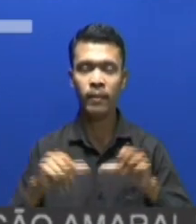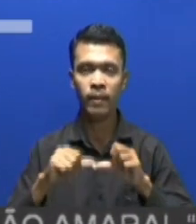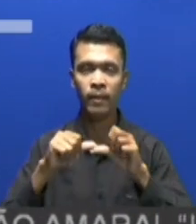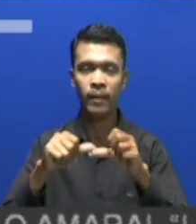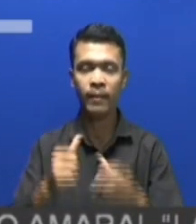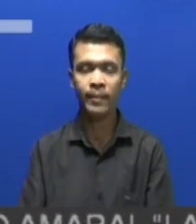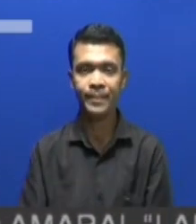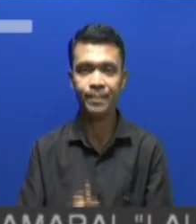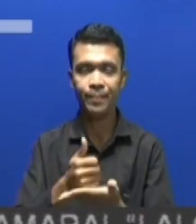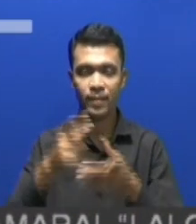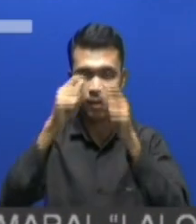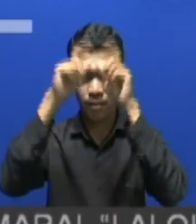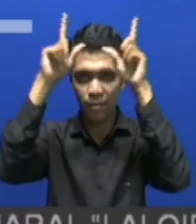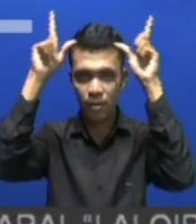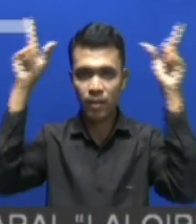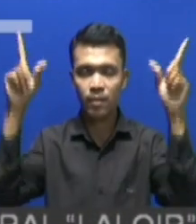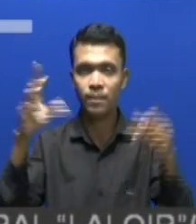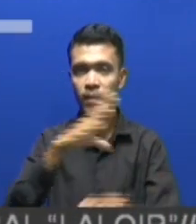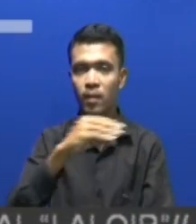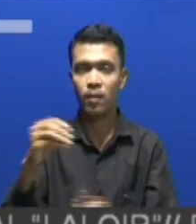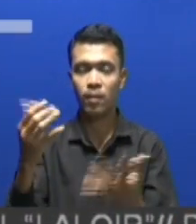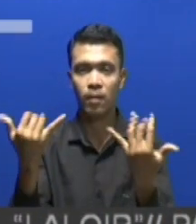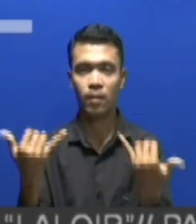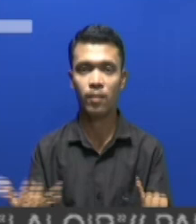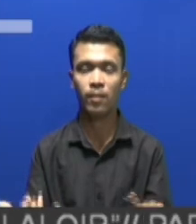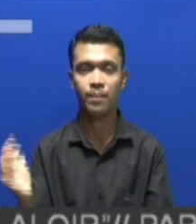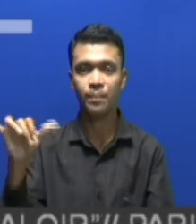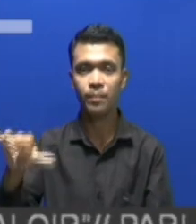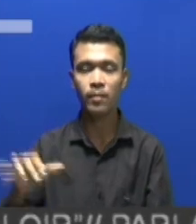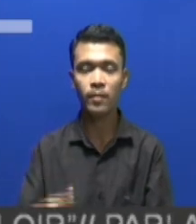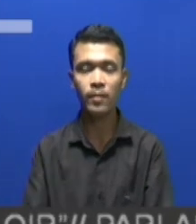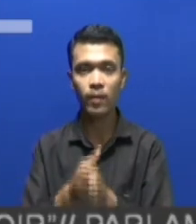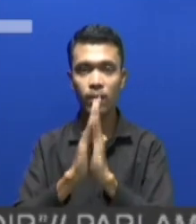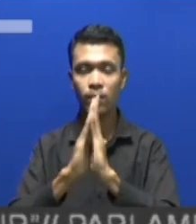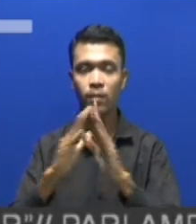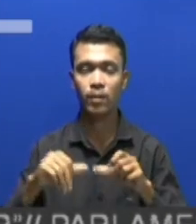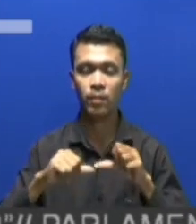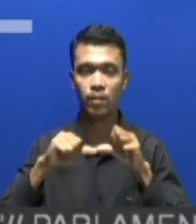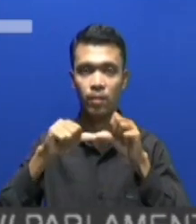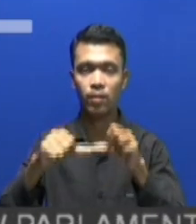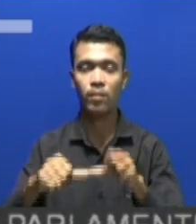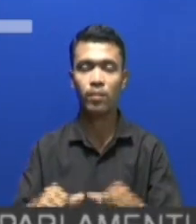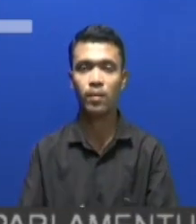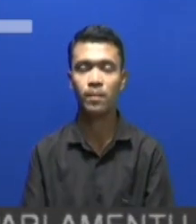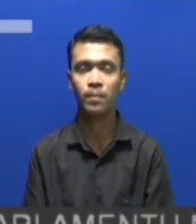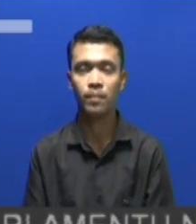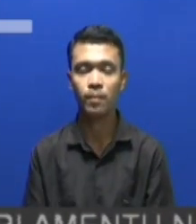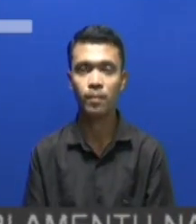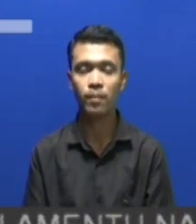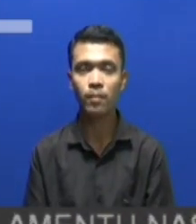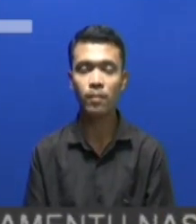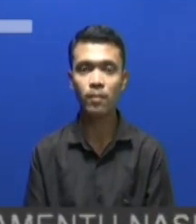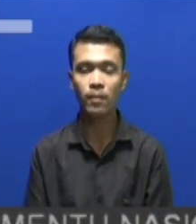apoio Timor-Leste, e agora Sira sugere filha para tu continuar a follow-up para o Isa tu